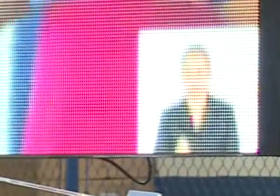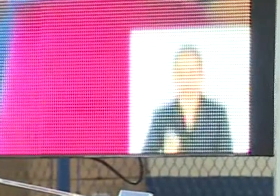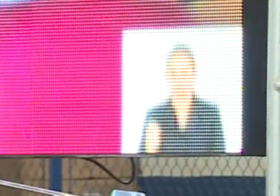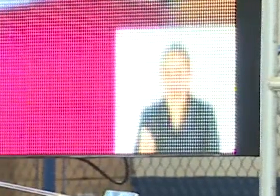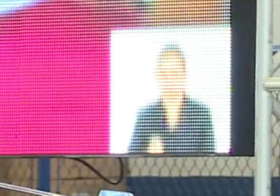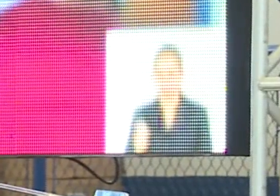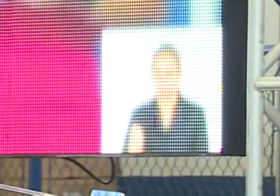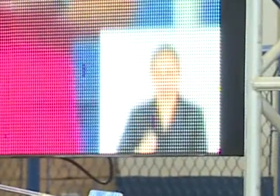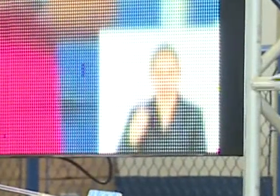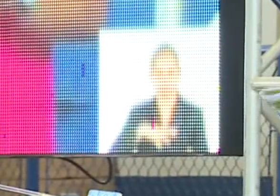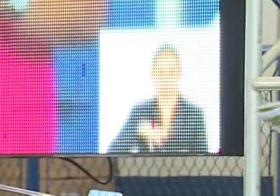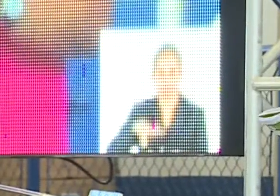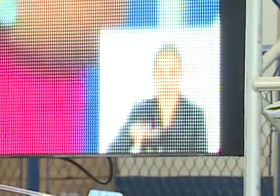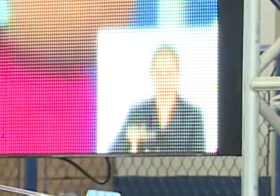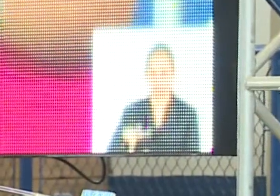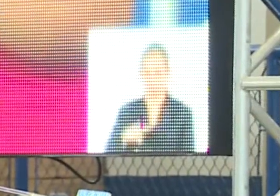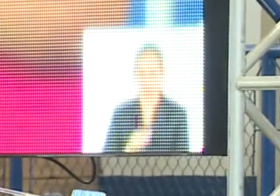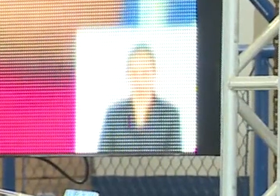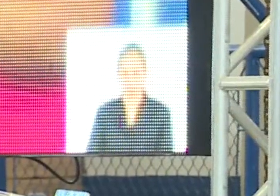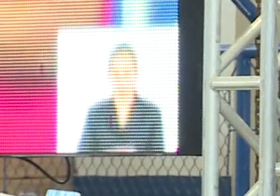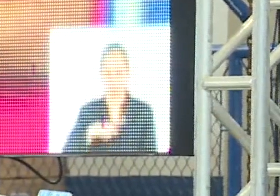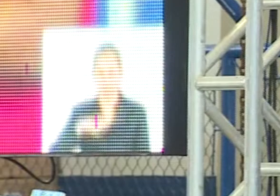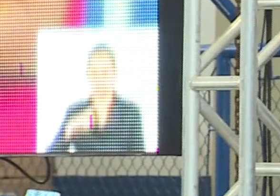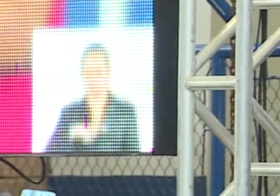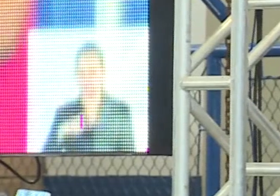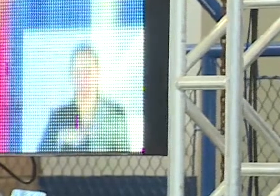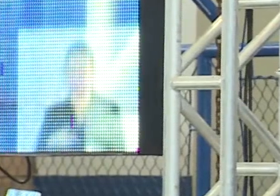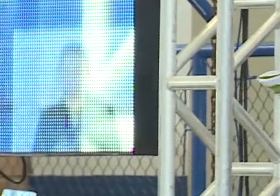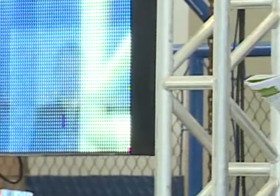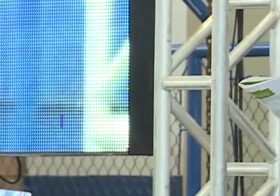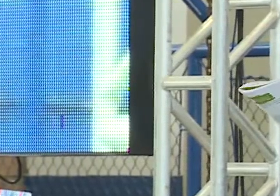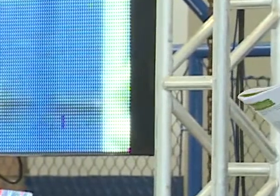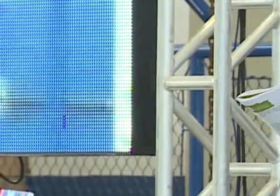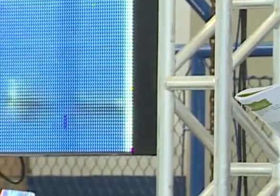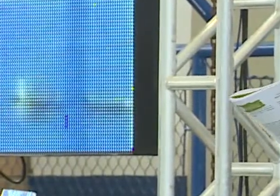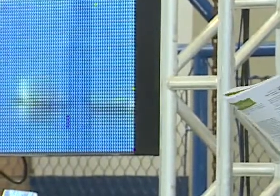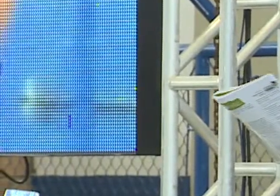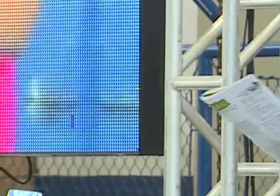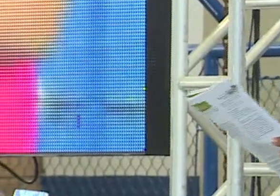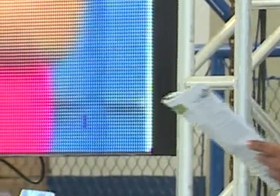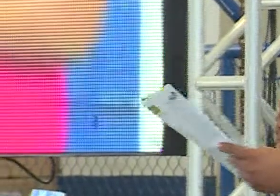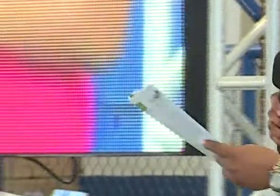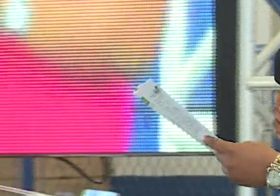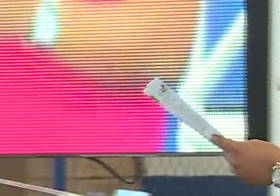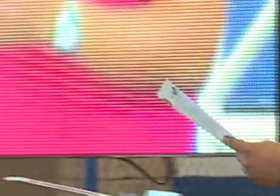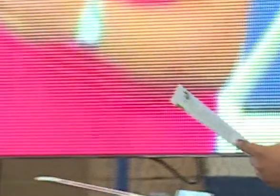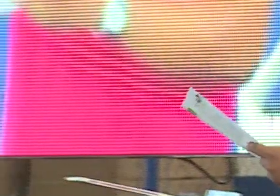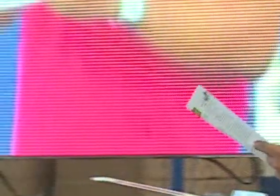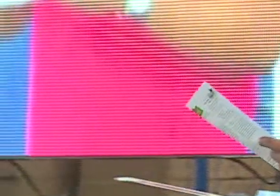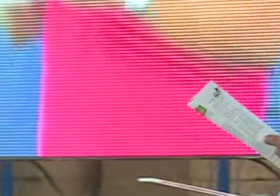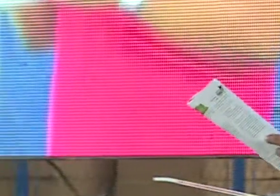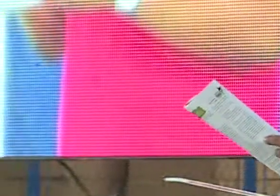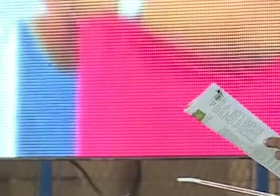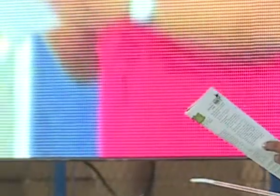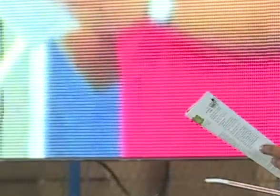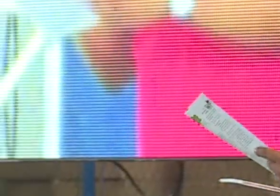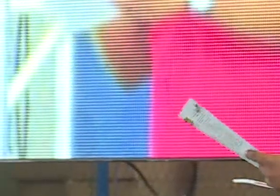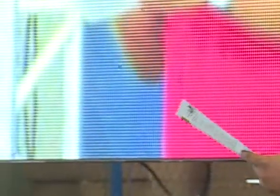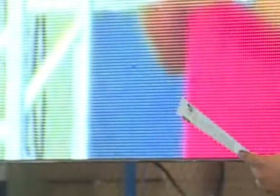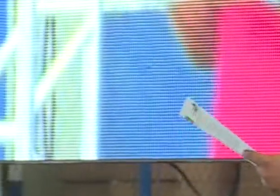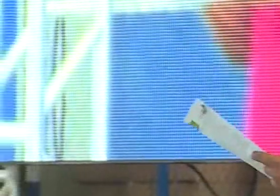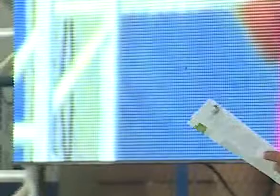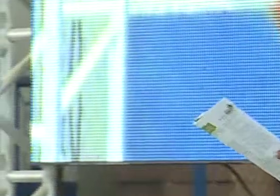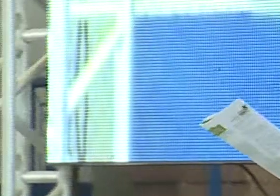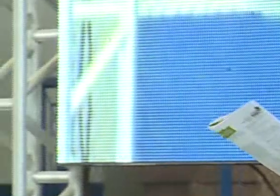e a compreensão dessas transformações é fundamental para se entender o ciclo hidrológico. Numa dessas mudanças,